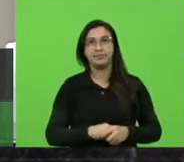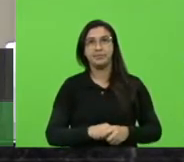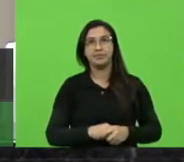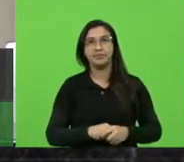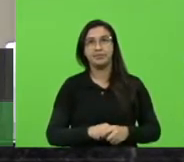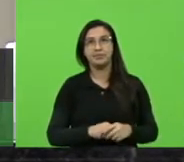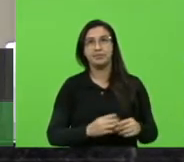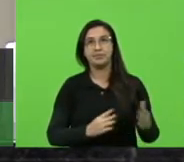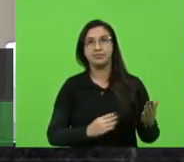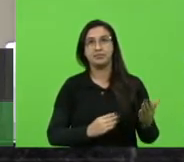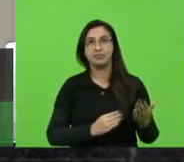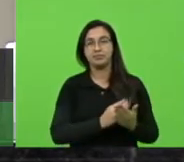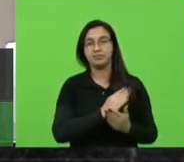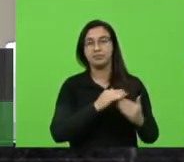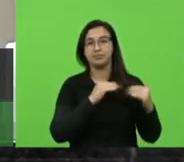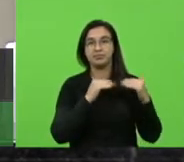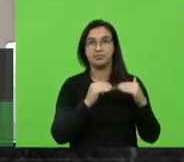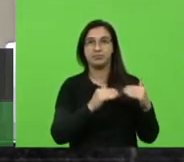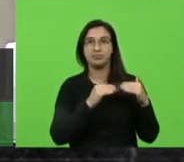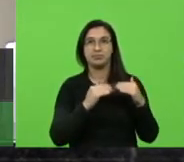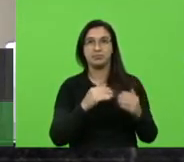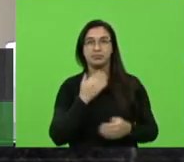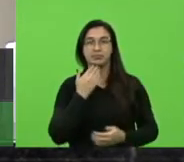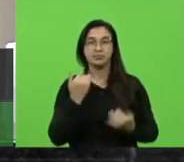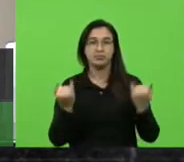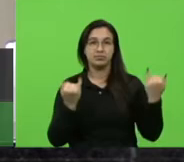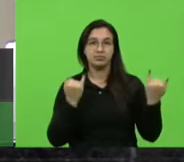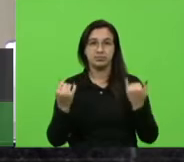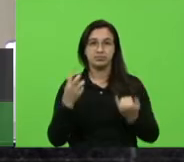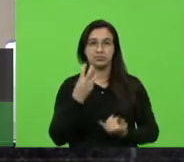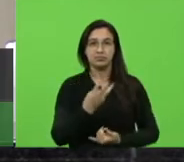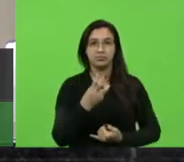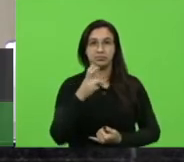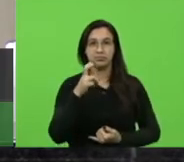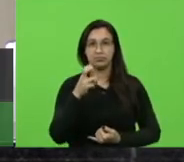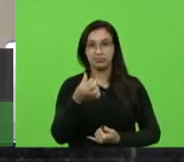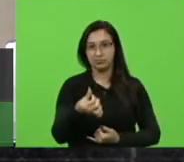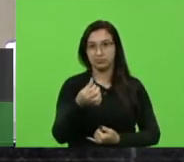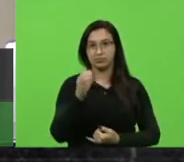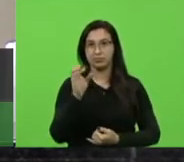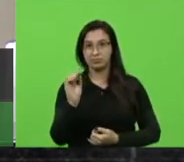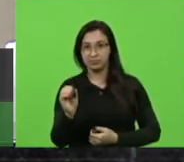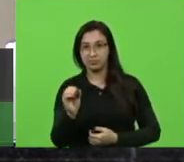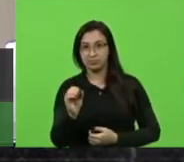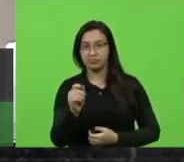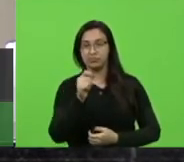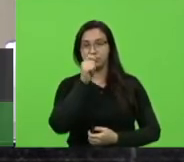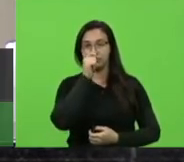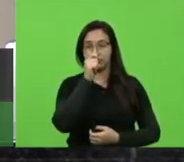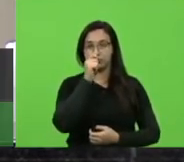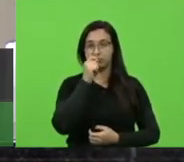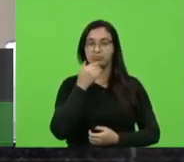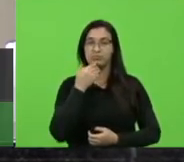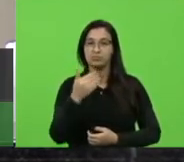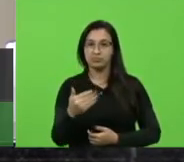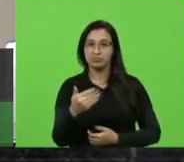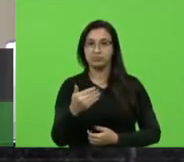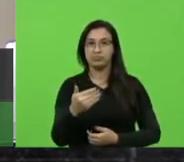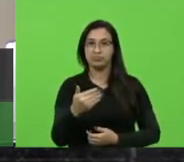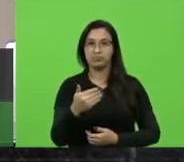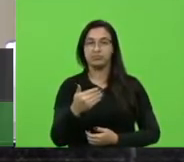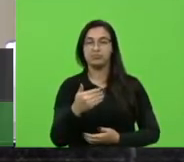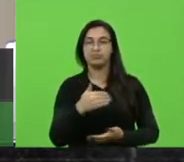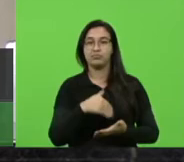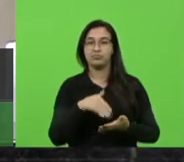se encontram. Aprovado por unanimidade. Pedido de informação 360, autor deputado João Amin, solicitando ao secretário de Estado da Casa